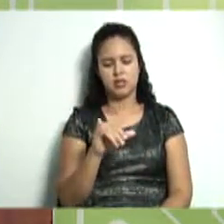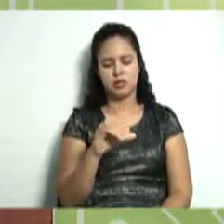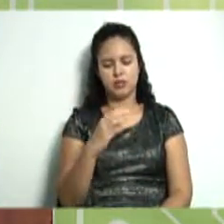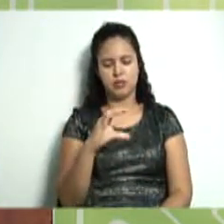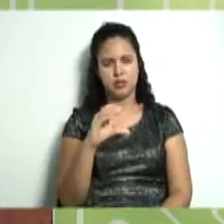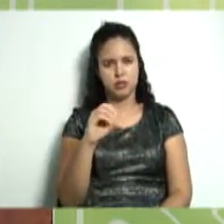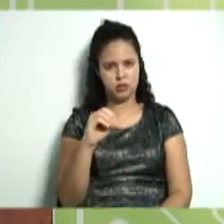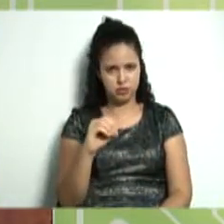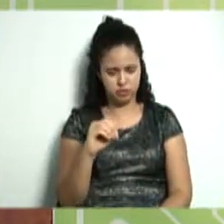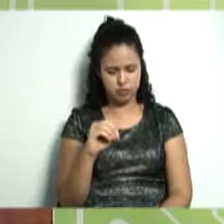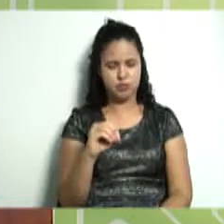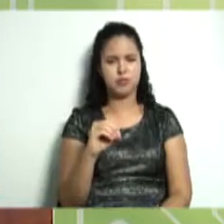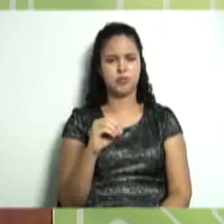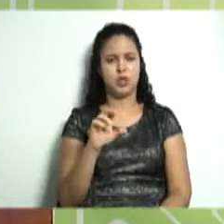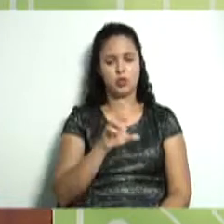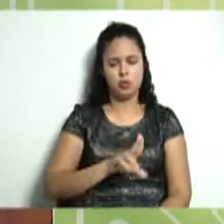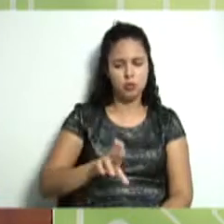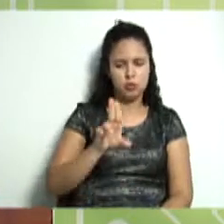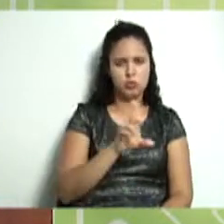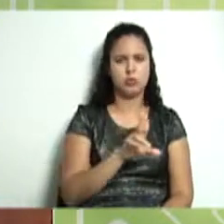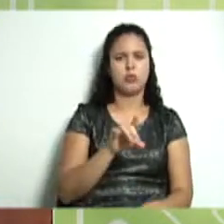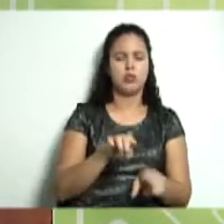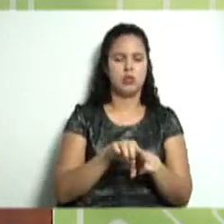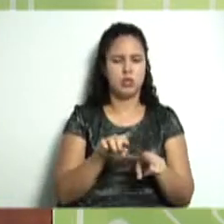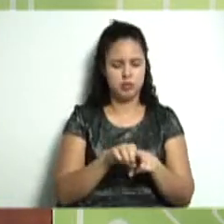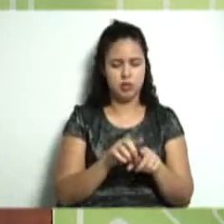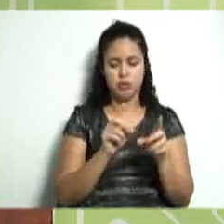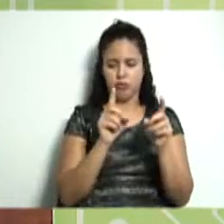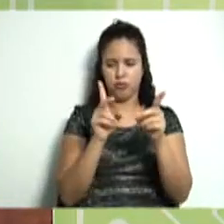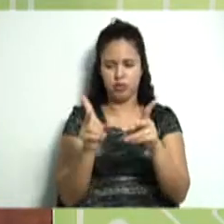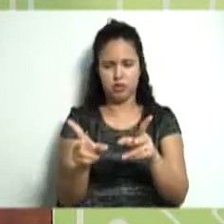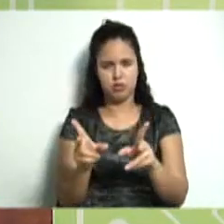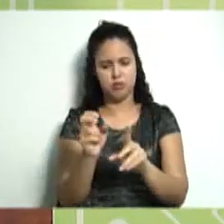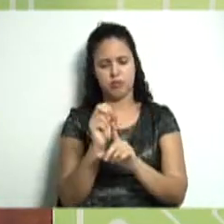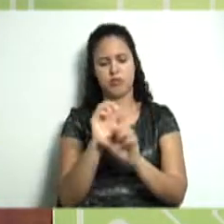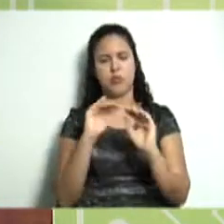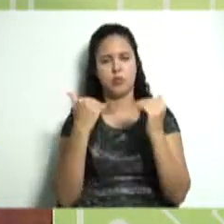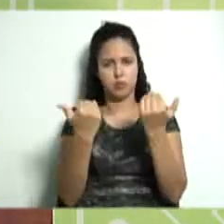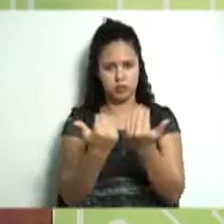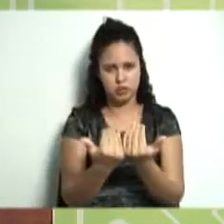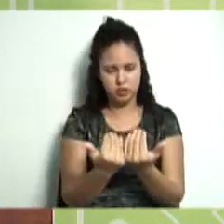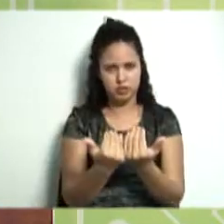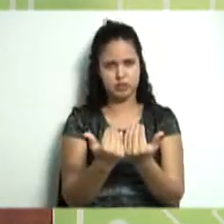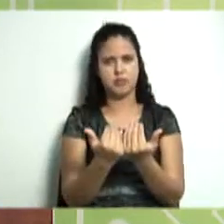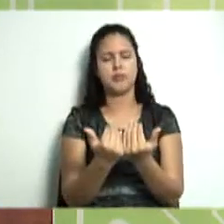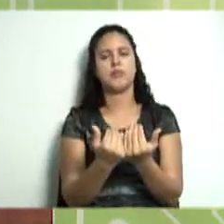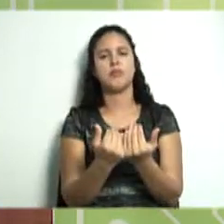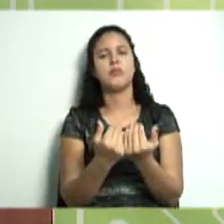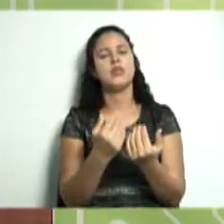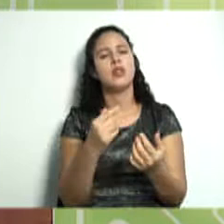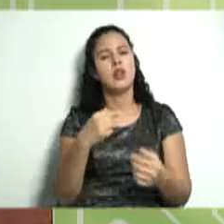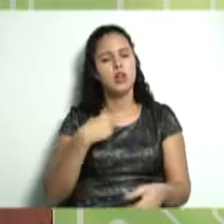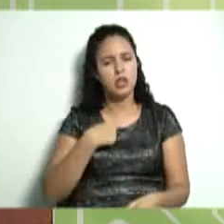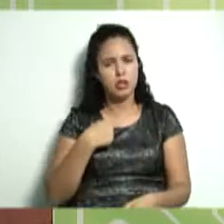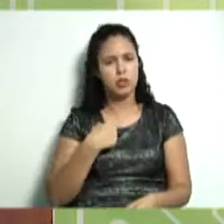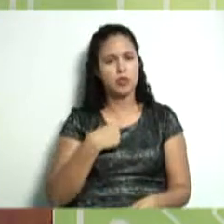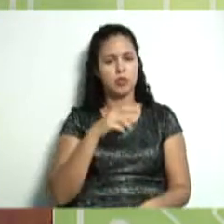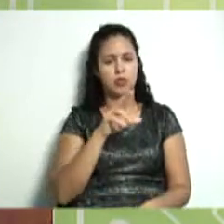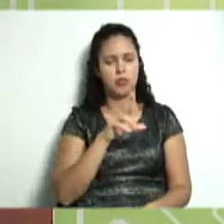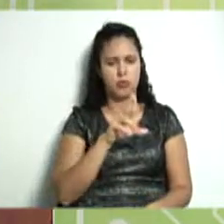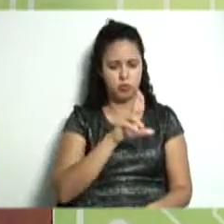à comunidade e vender esse serviço. Então, veja, eu sou consumidor e eu sou